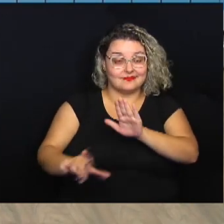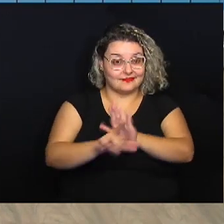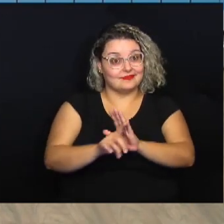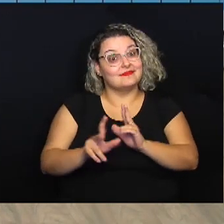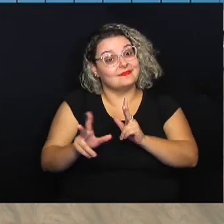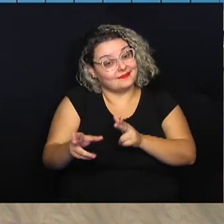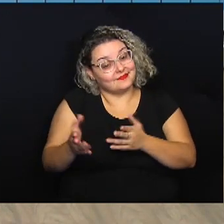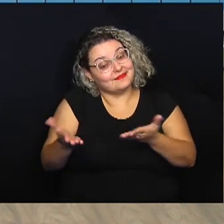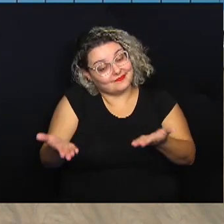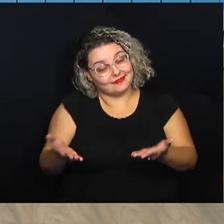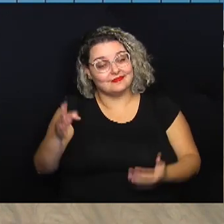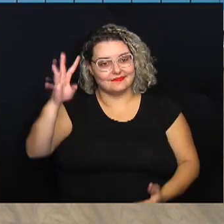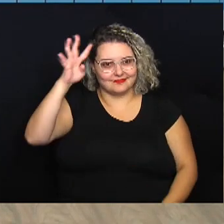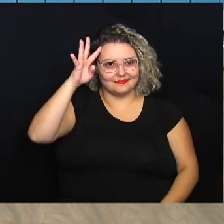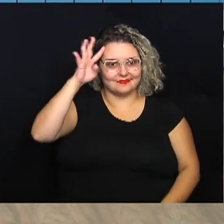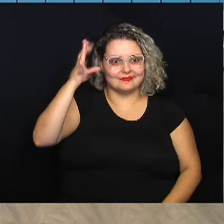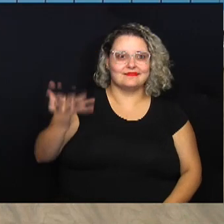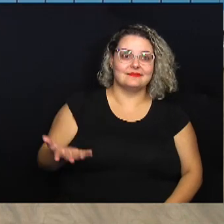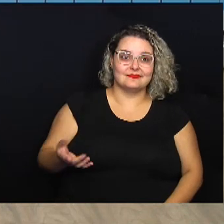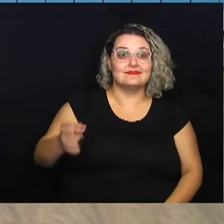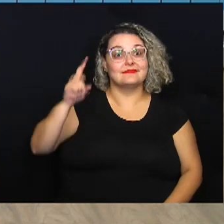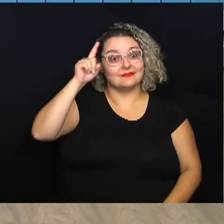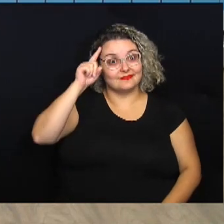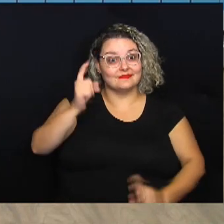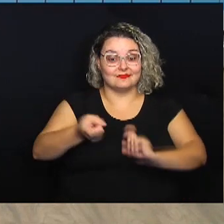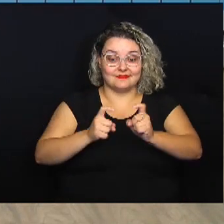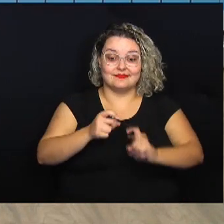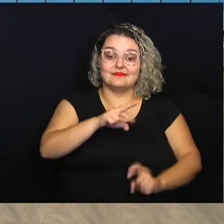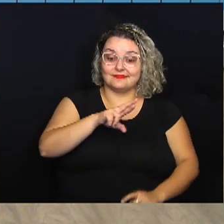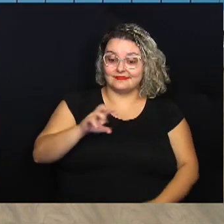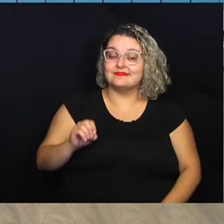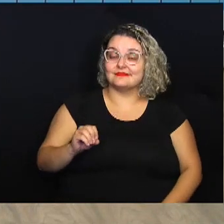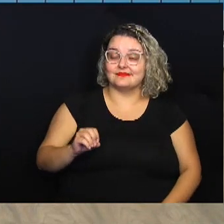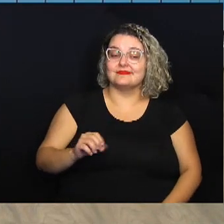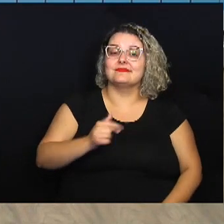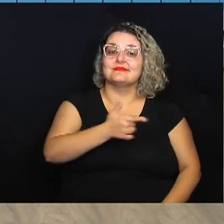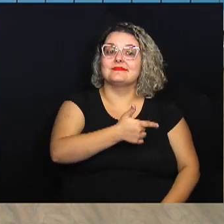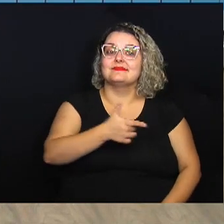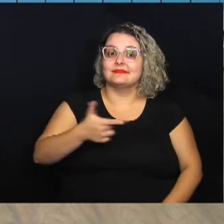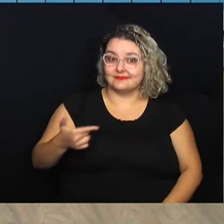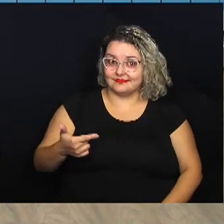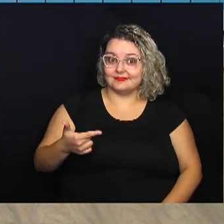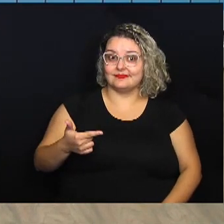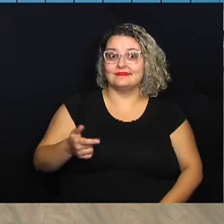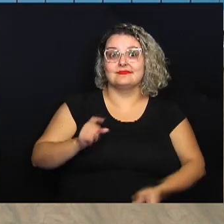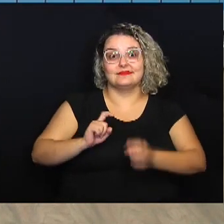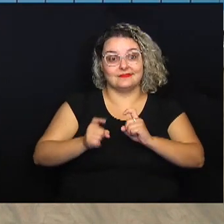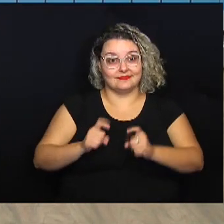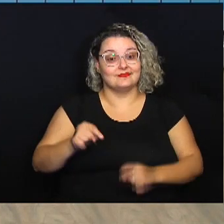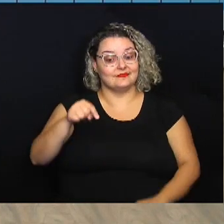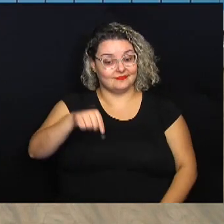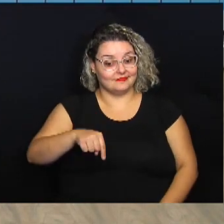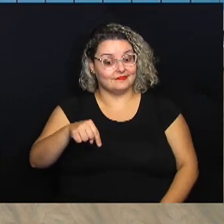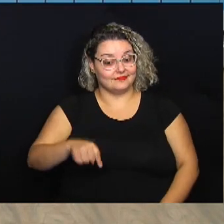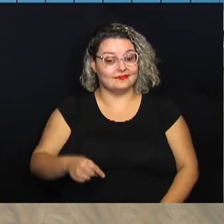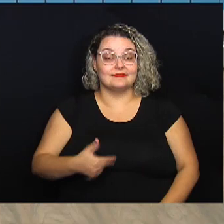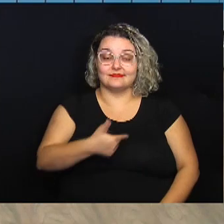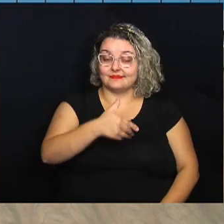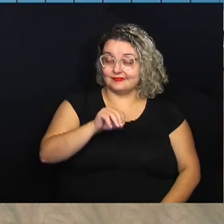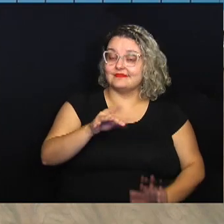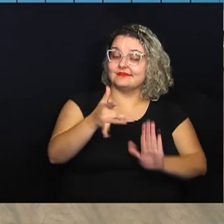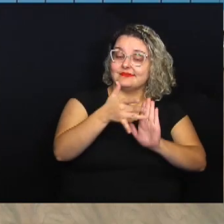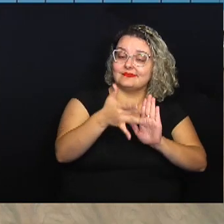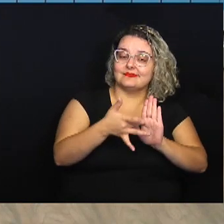hoje é quarta-feira, dia de reunião ordinária, a 22ª do ano, com 10 projetos que estão na pauta. Você